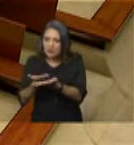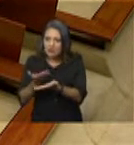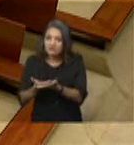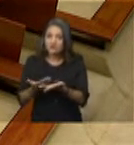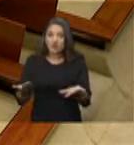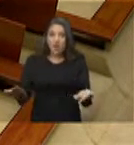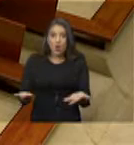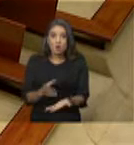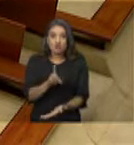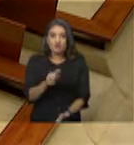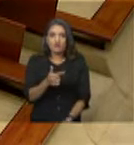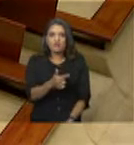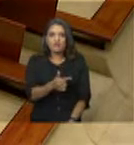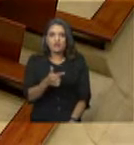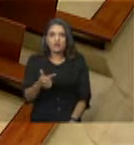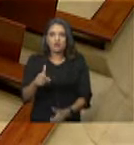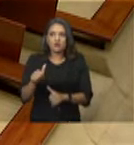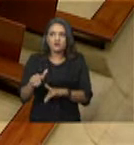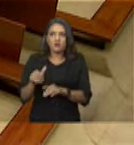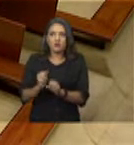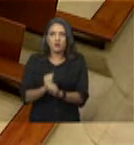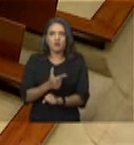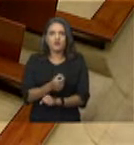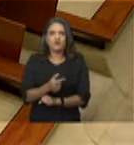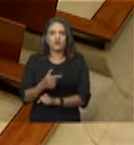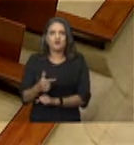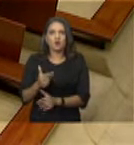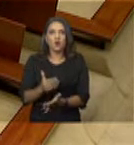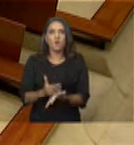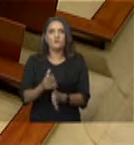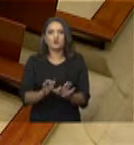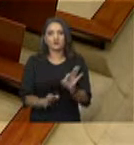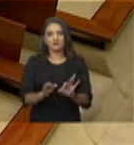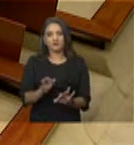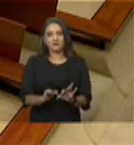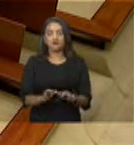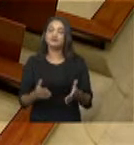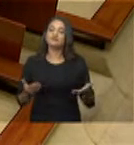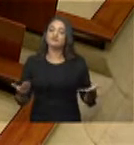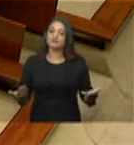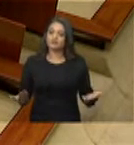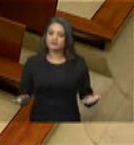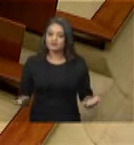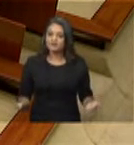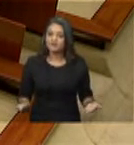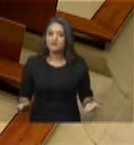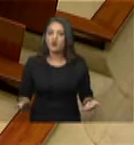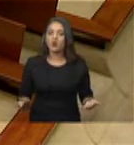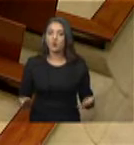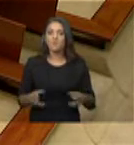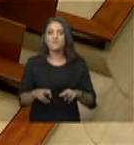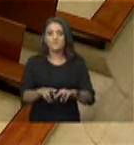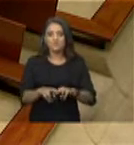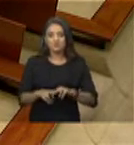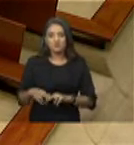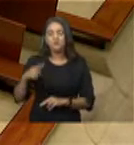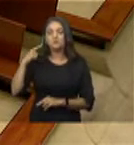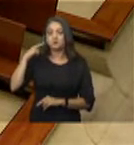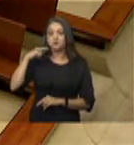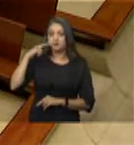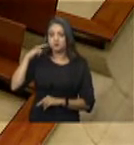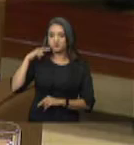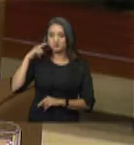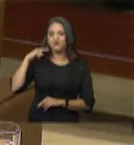de setembro de 2022 o julgamento iniciou portanto em homenagem aos ilustres advogados ao